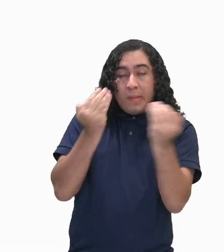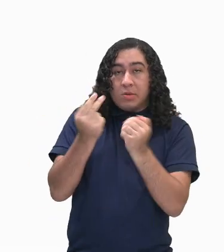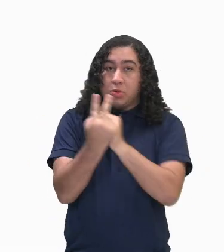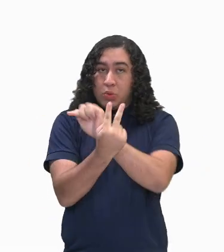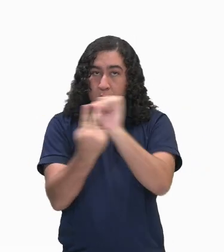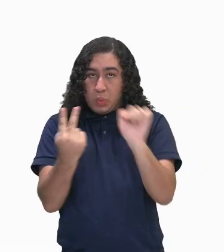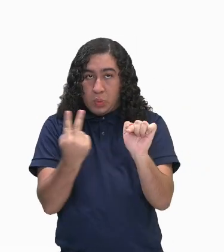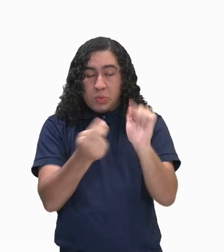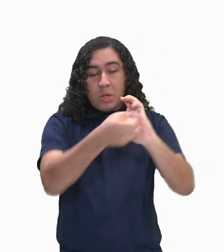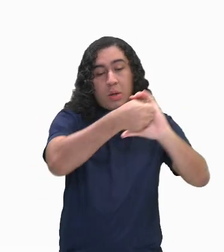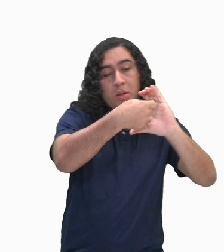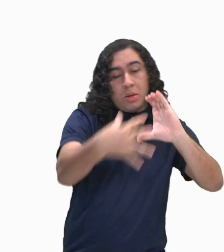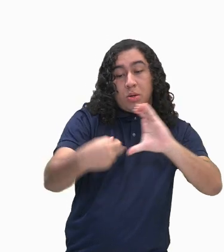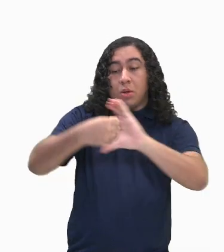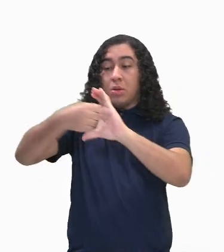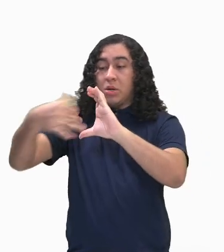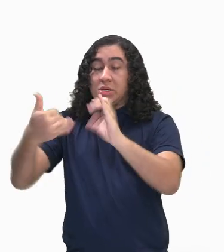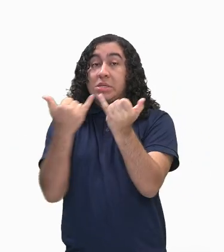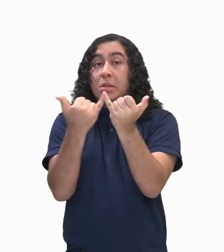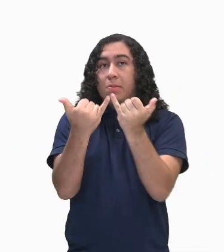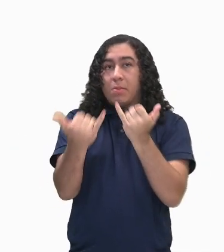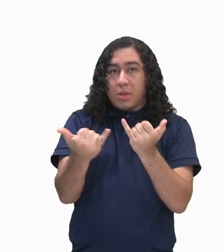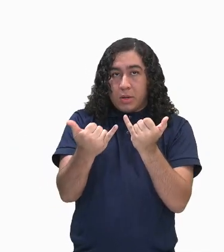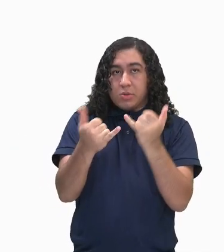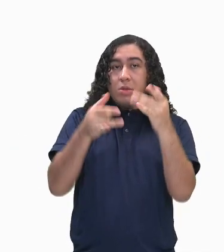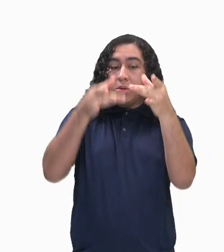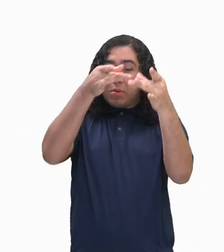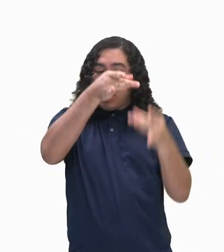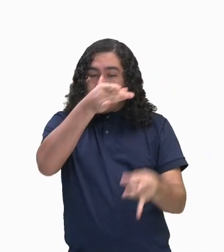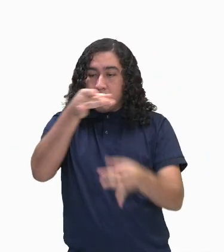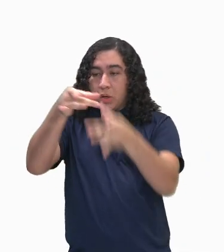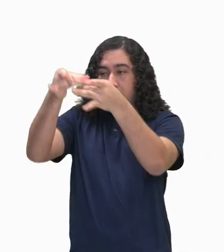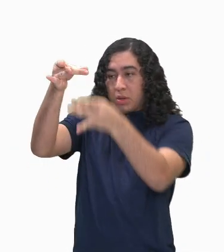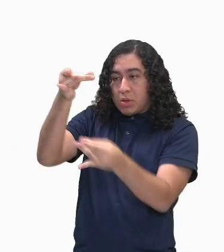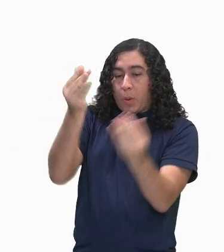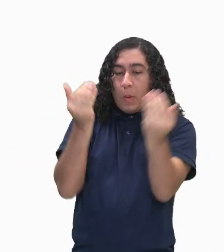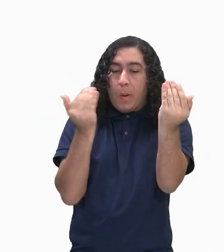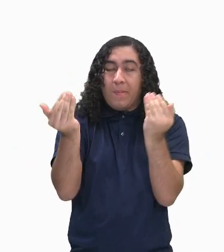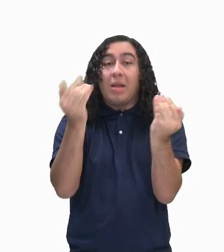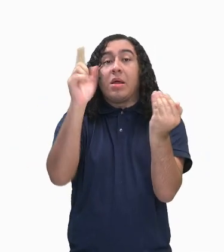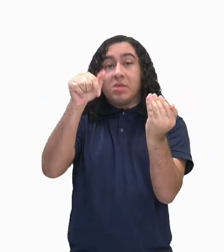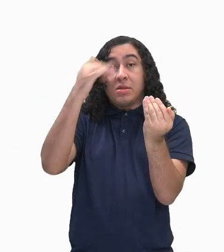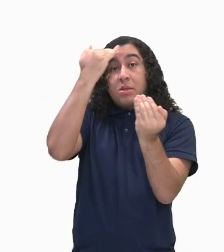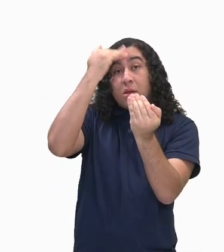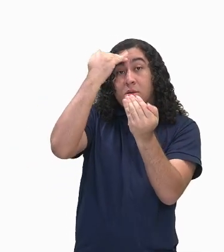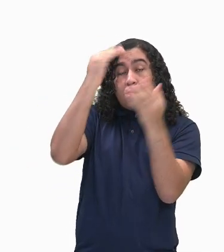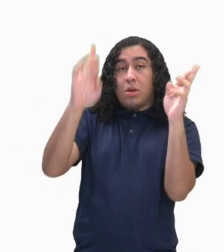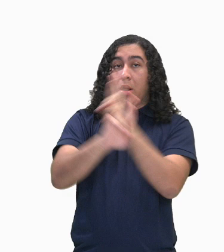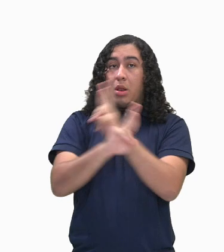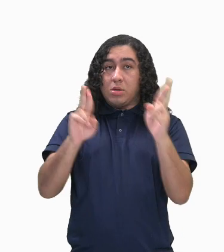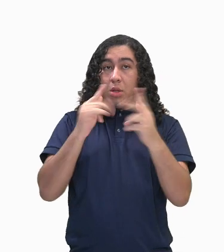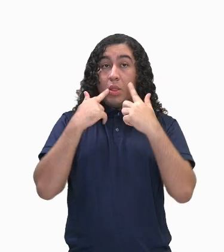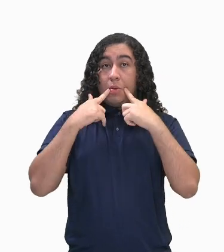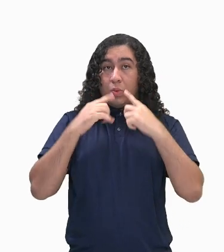certos aspectos. A partir da comparação, é criado um link linguístico.